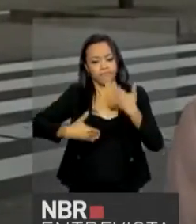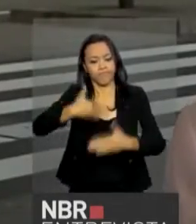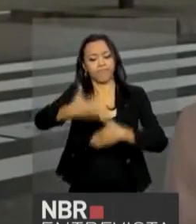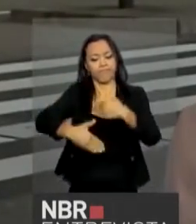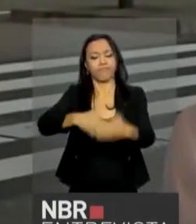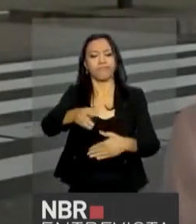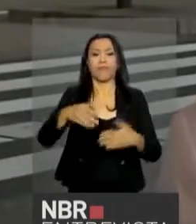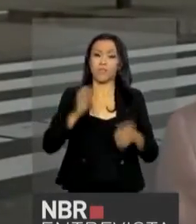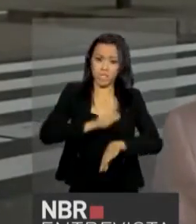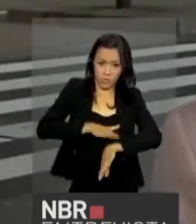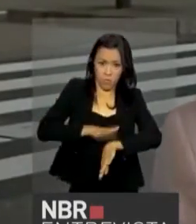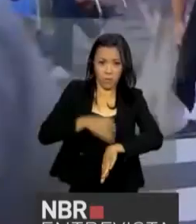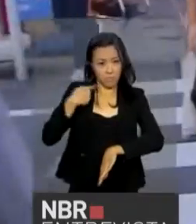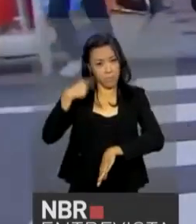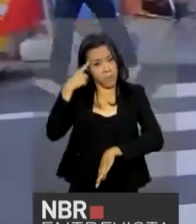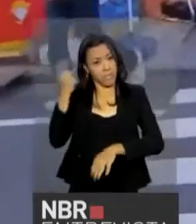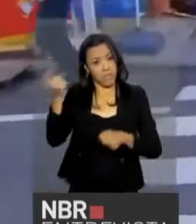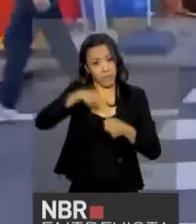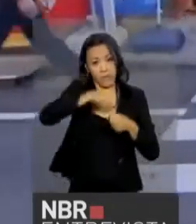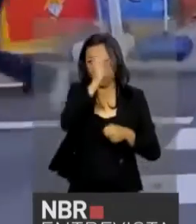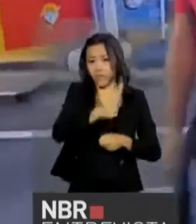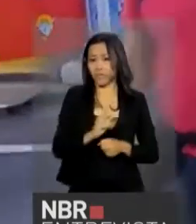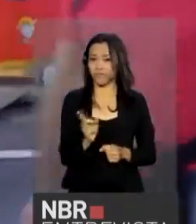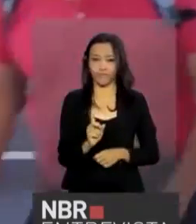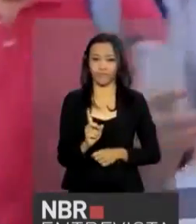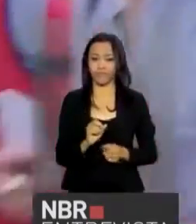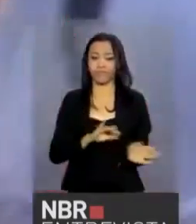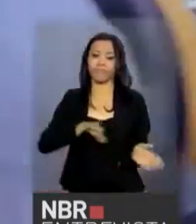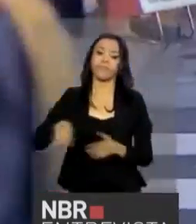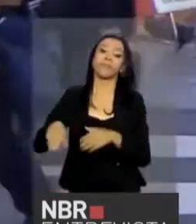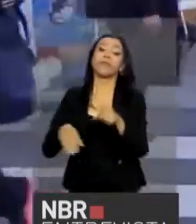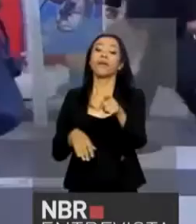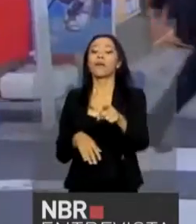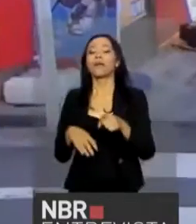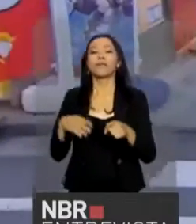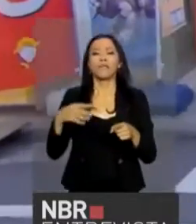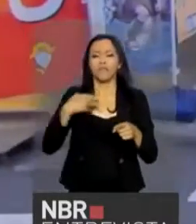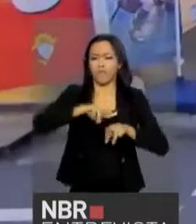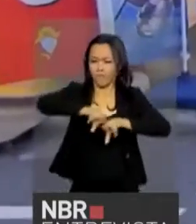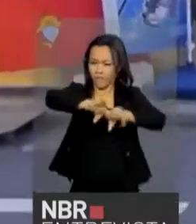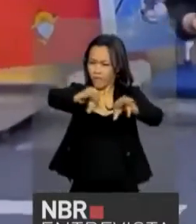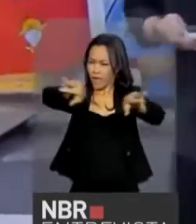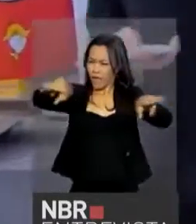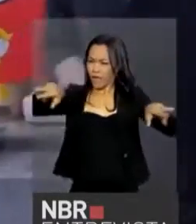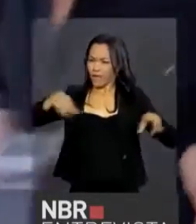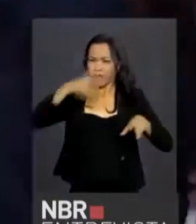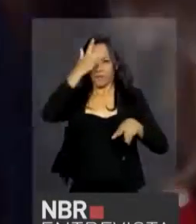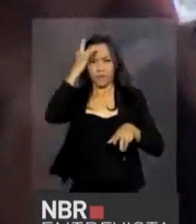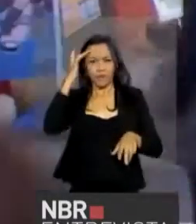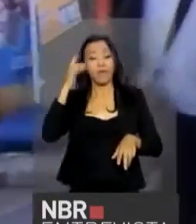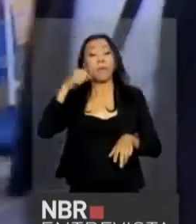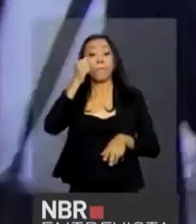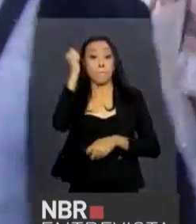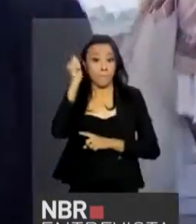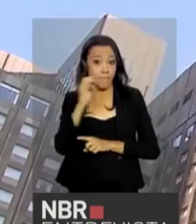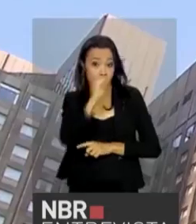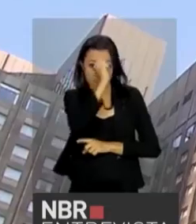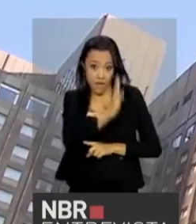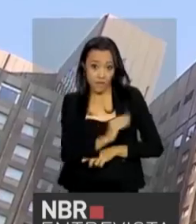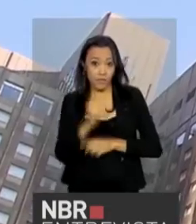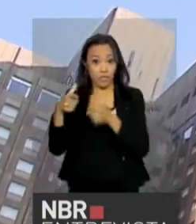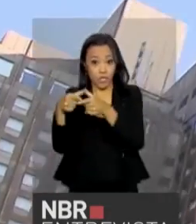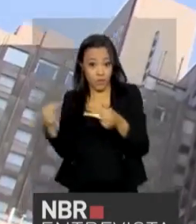nesse momento não pensa voltar além da ligação entre os povos na diplomacia atualmente brasil japão também